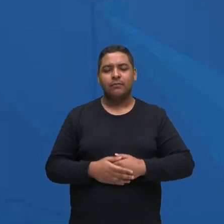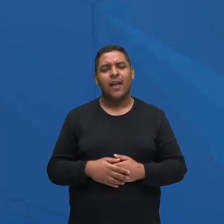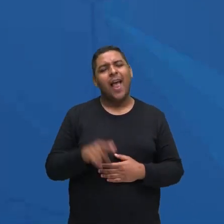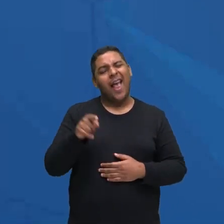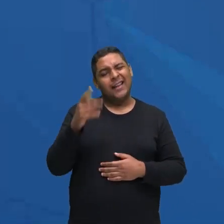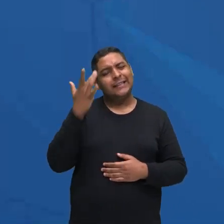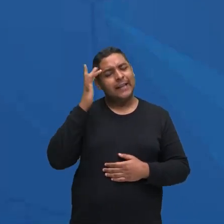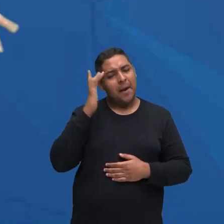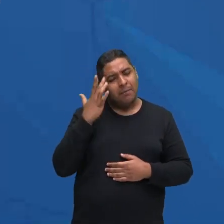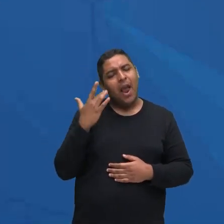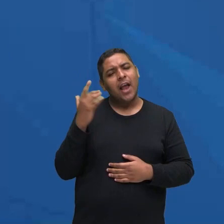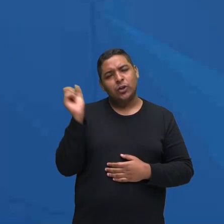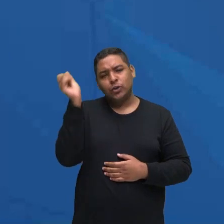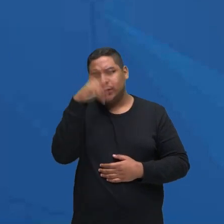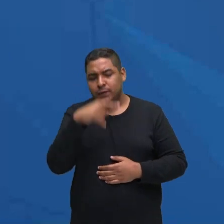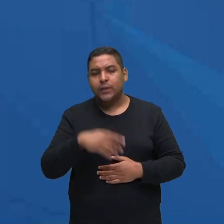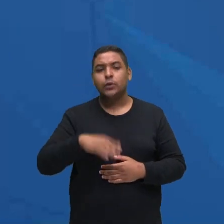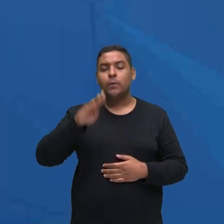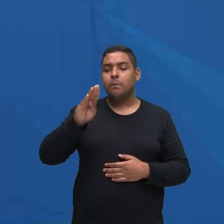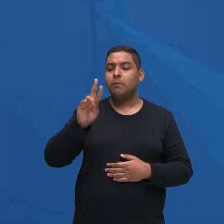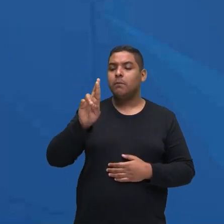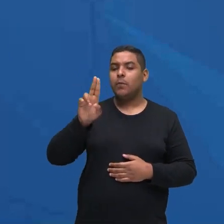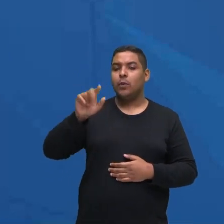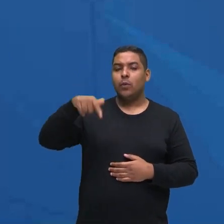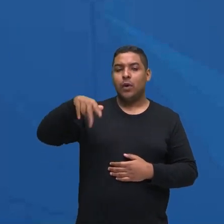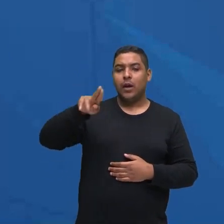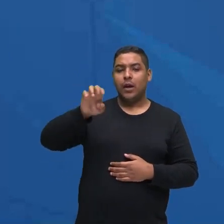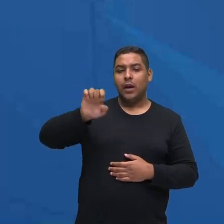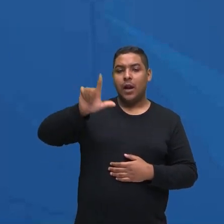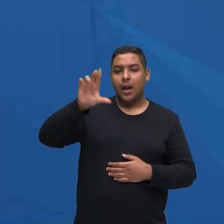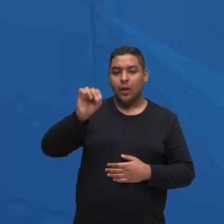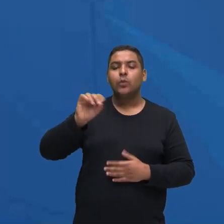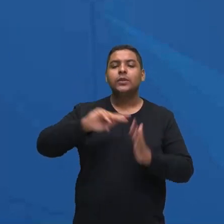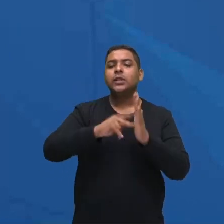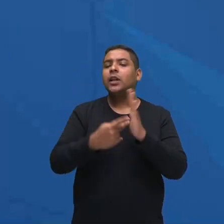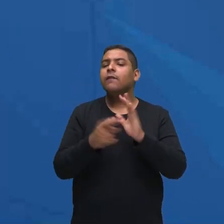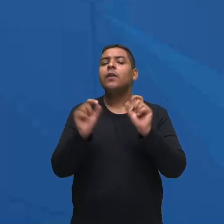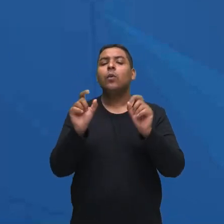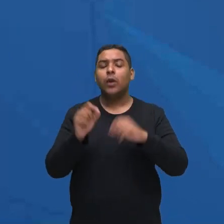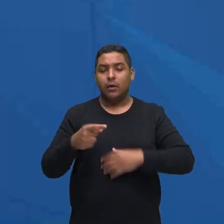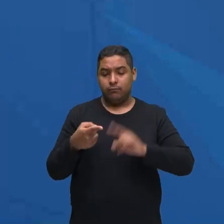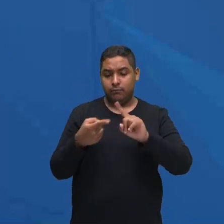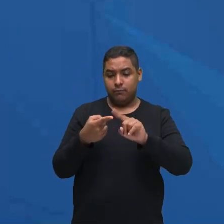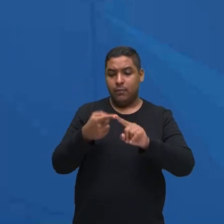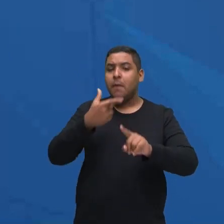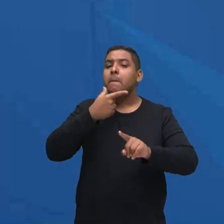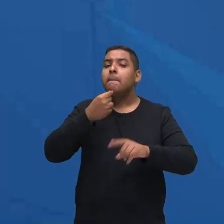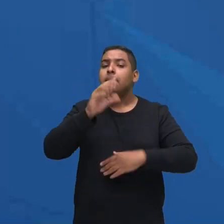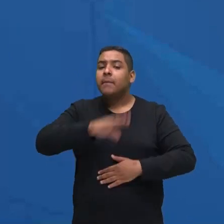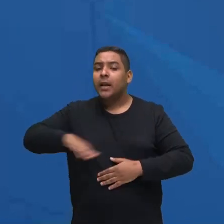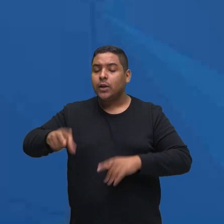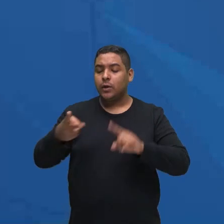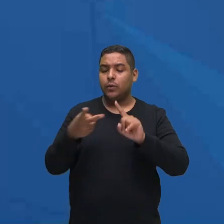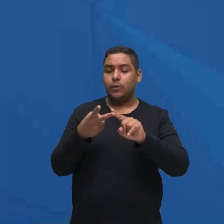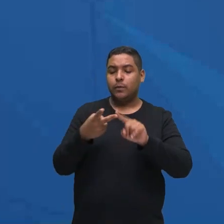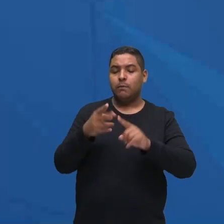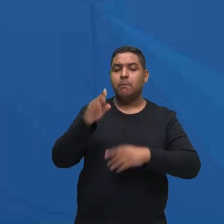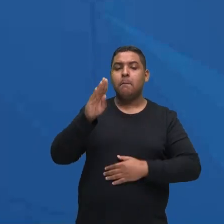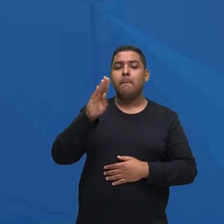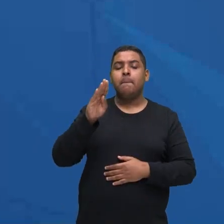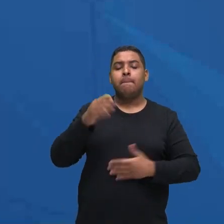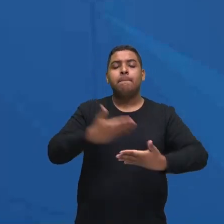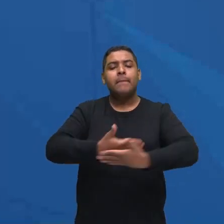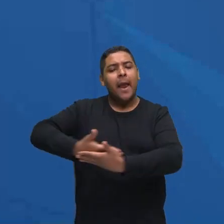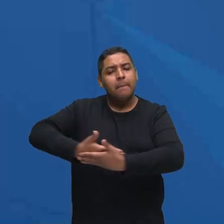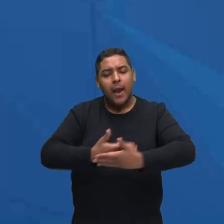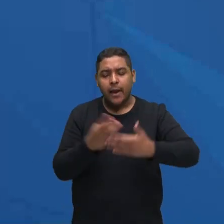pouquinho difícil, tá? Bruguelo é o mesmo que menino, bebê ou jovem. Quando eu